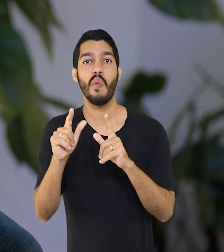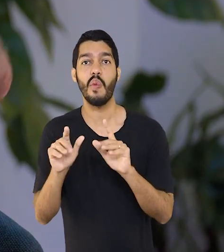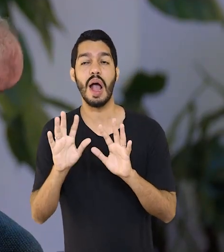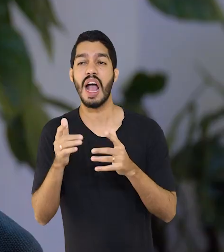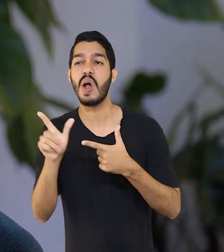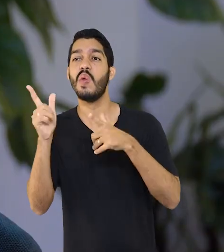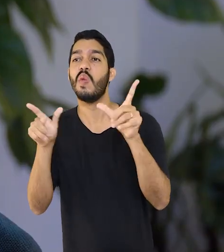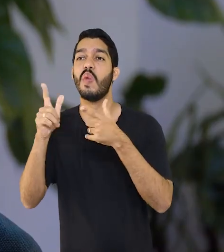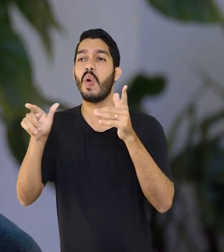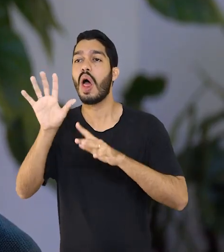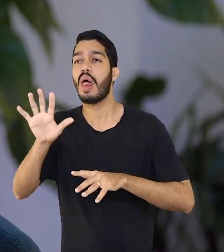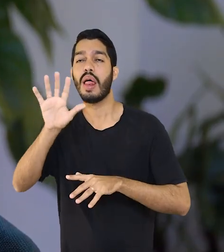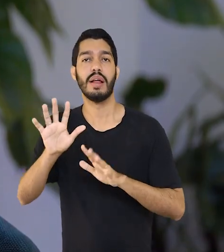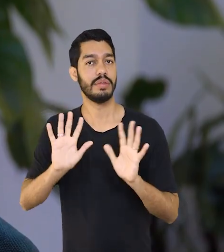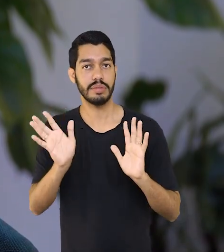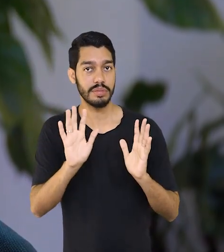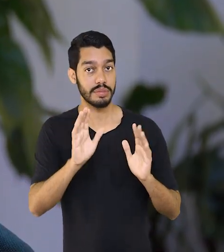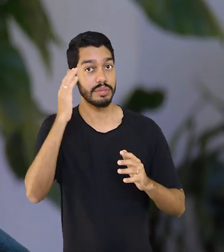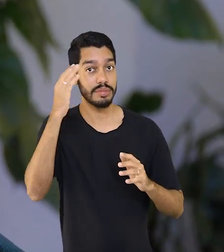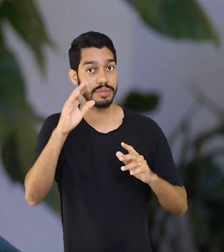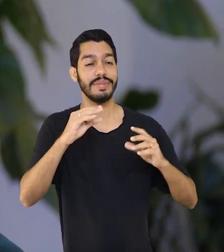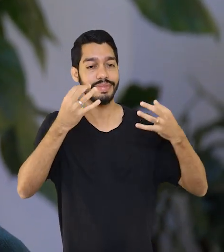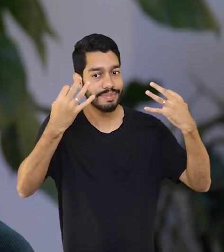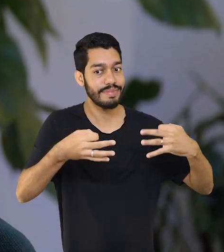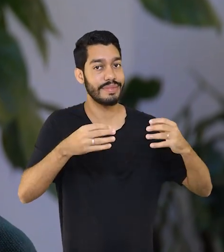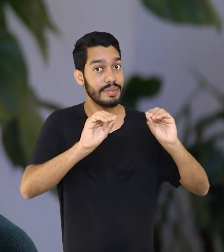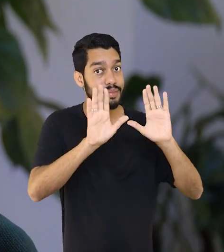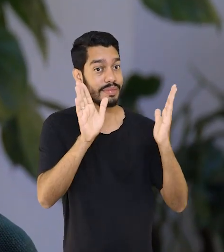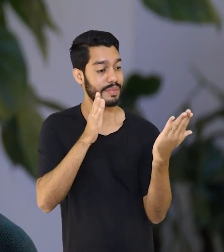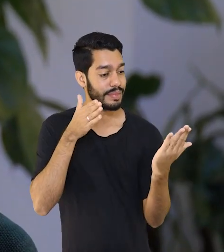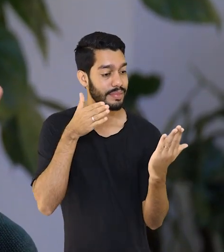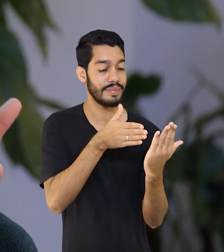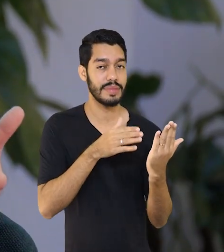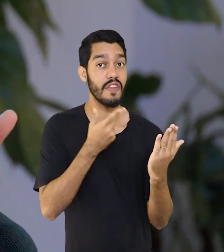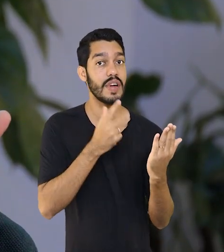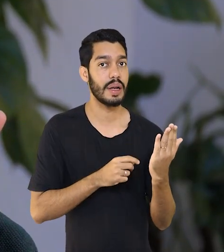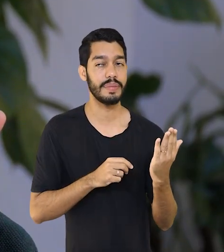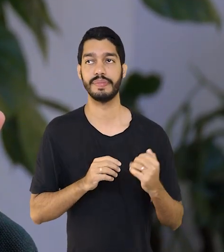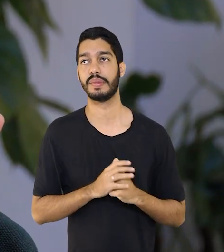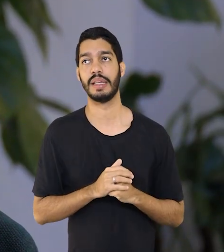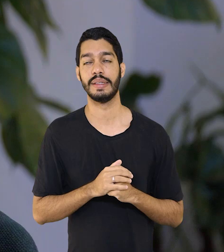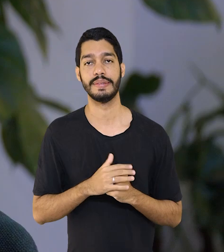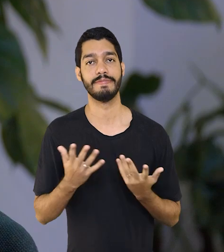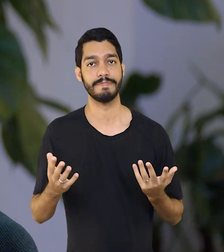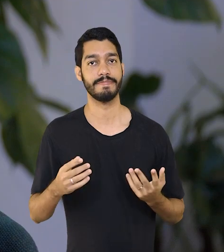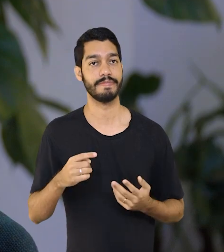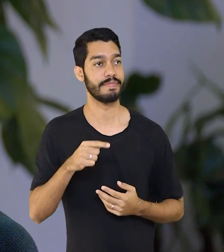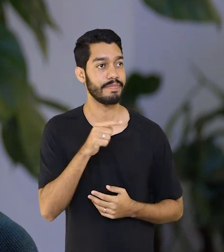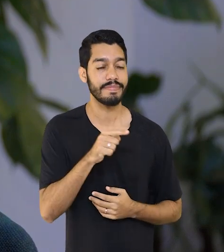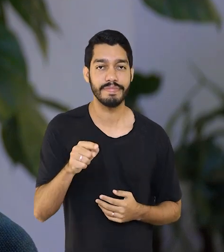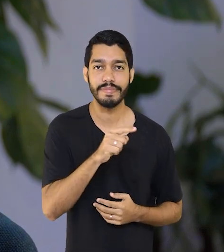ciência, mas a ciência achou necessário fazer. Por exemplo, tem uma frase do Sumário que diz: é indiscutível que são